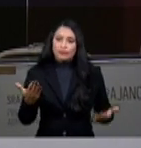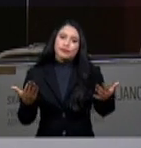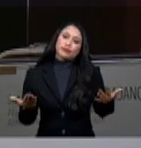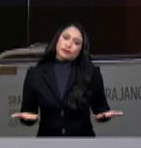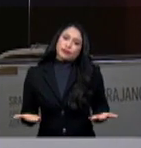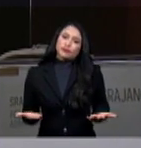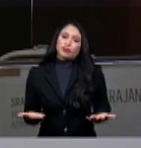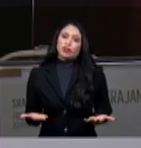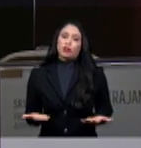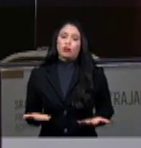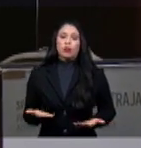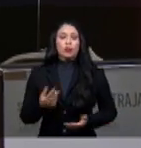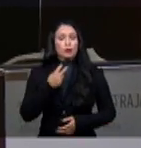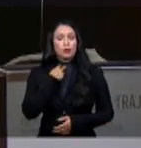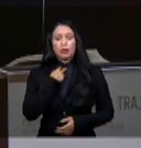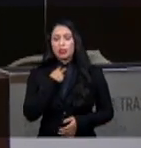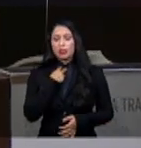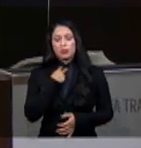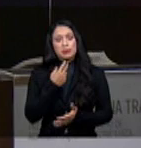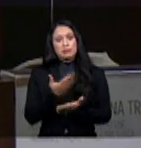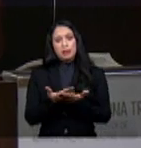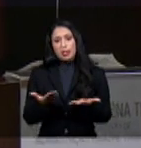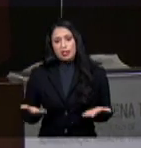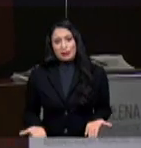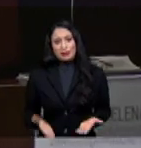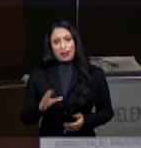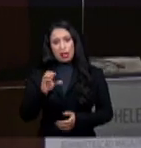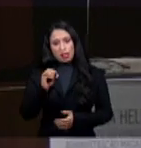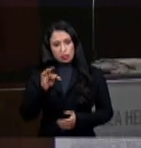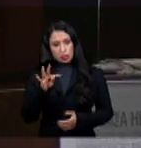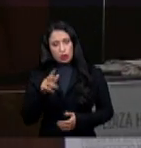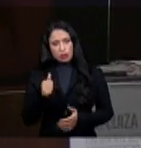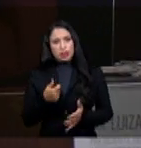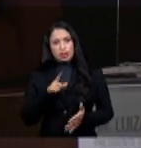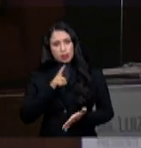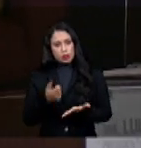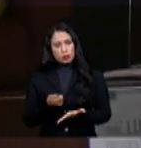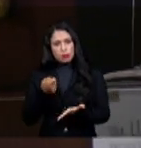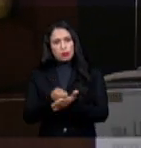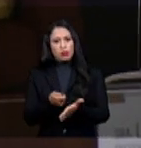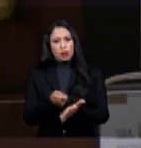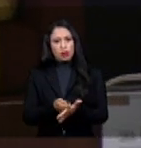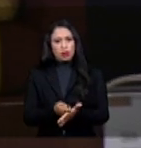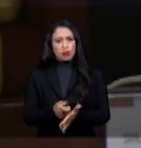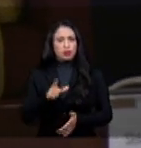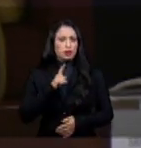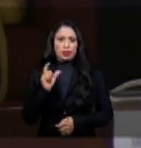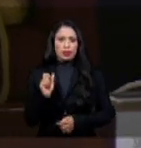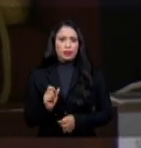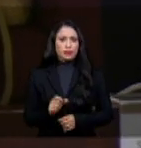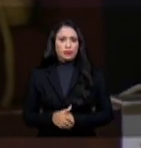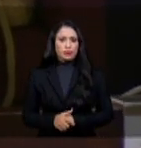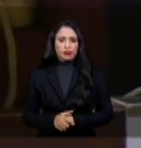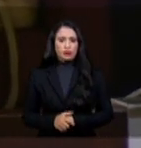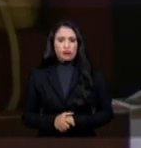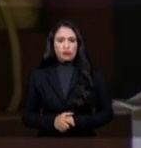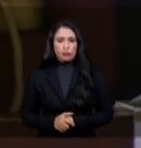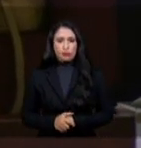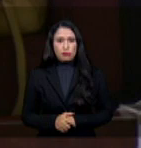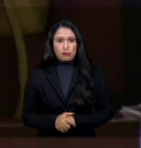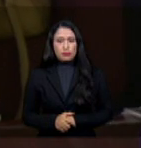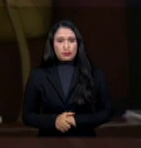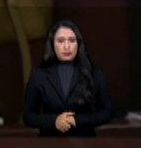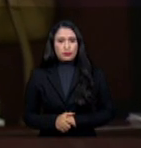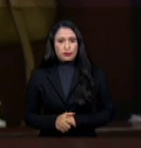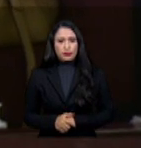para gente deixar as fotos então nós temos uma luta para oportunidade muito grande mas a gente tem que saber que o nosso momento